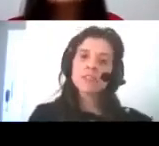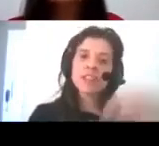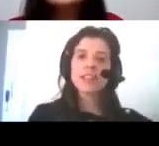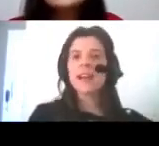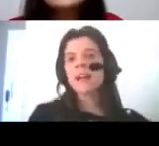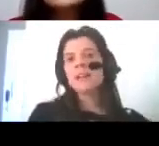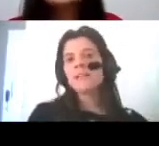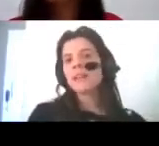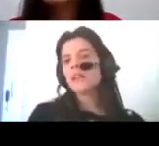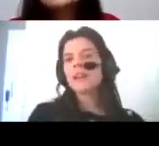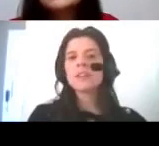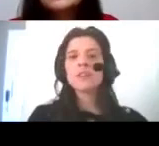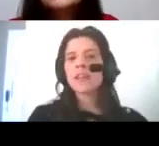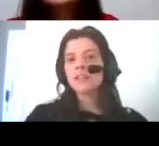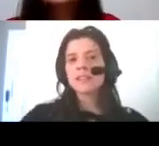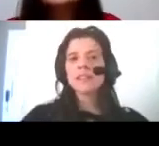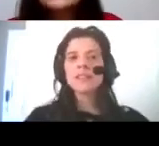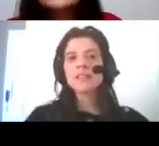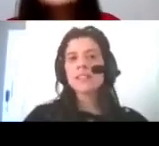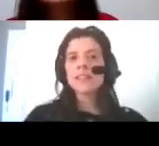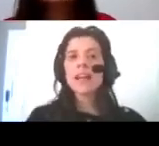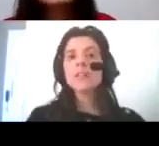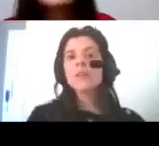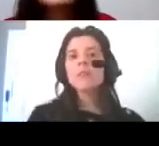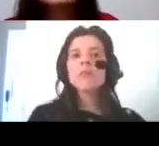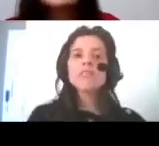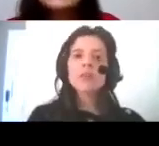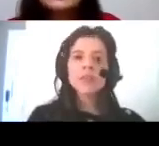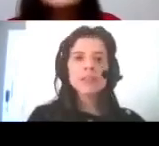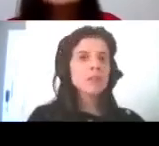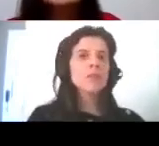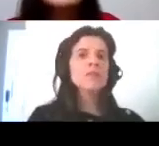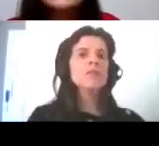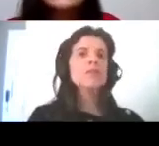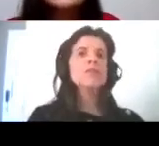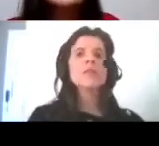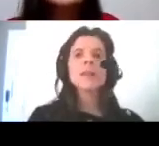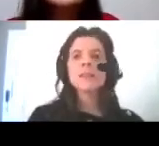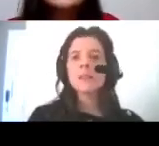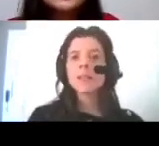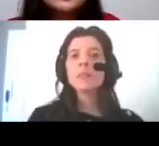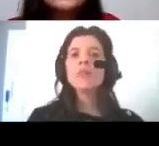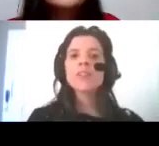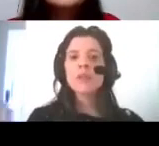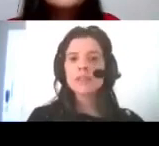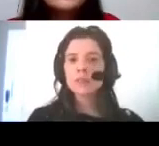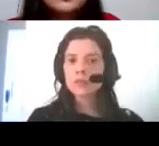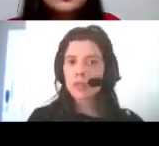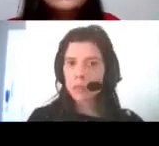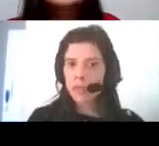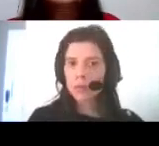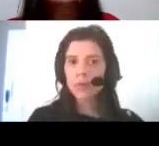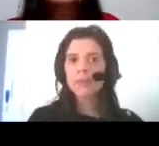vai chegar, vai falar, eu quero que faça assim, assim, assado. Busque conhecer como que funciona o seu departamento, busque conhecer os